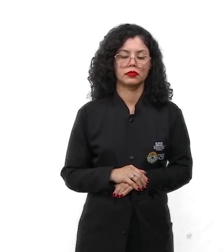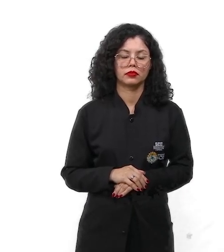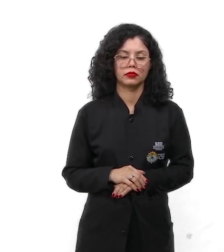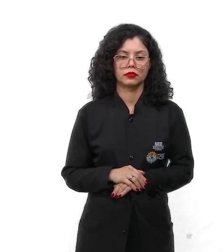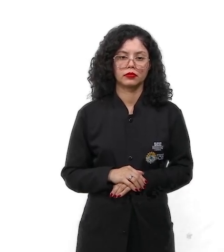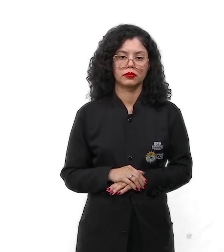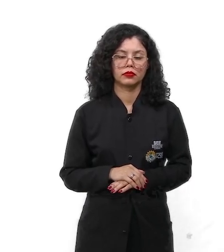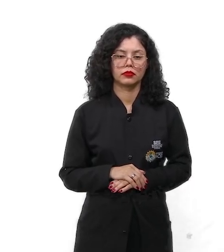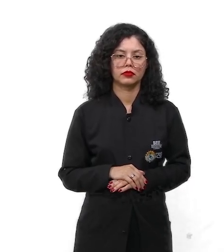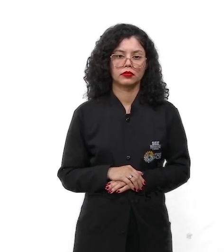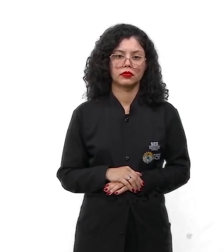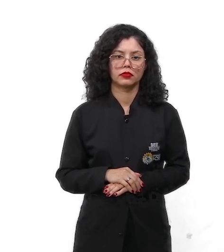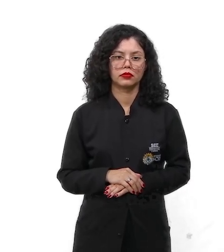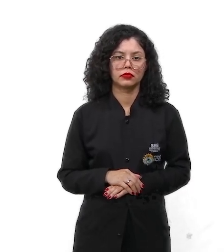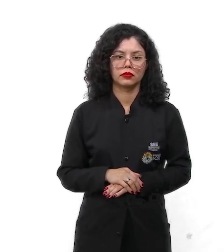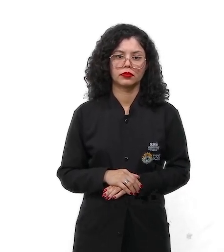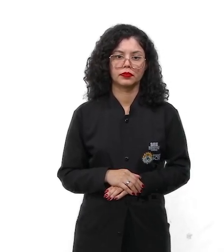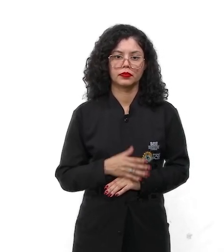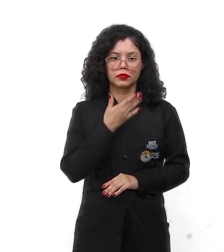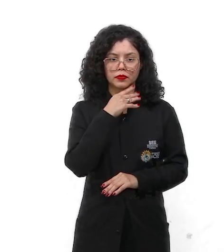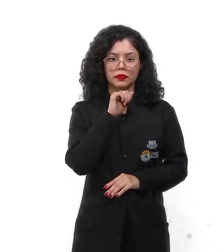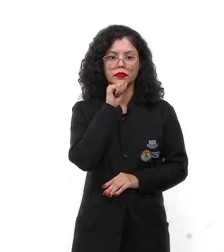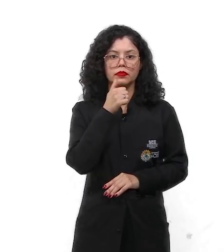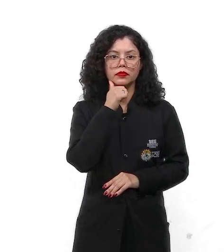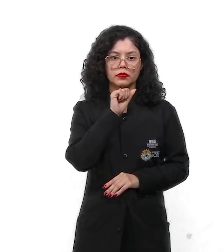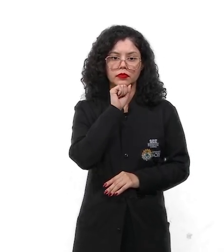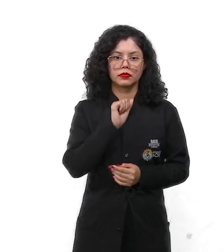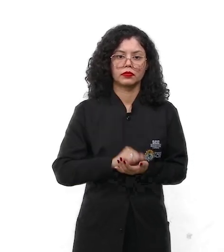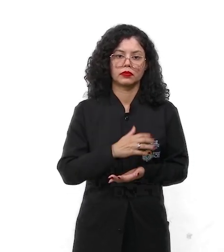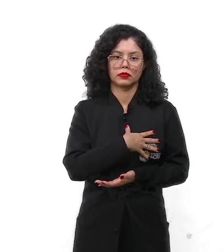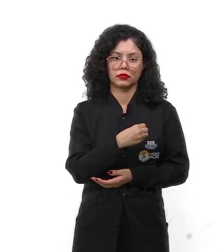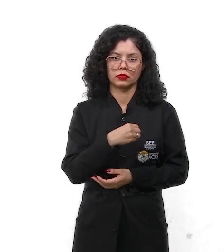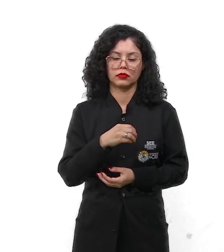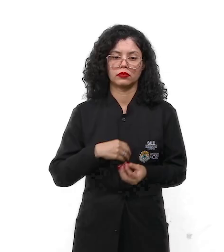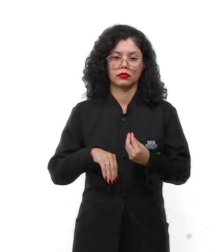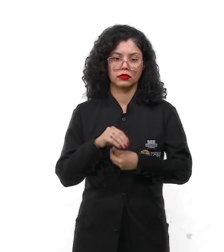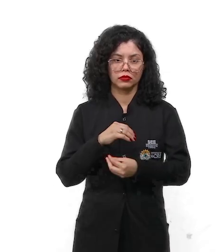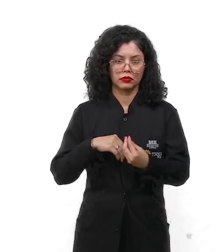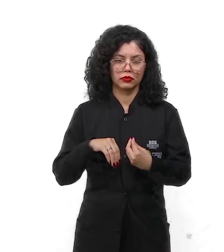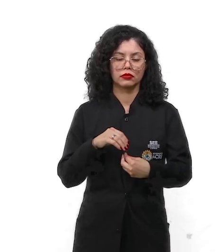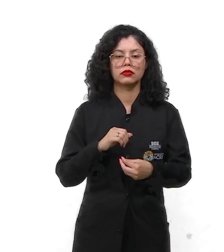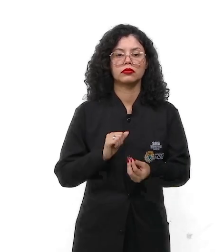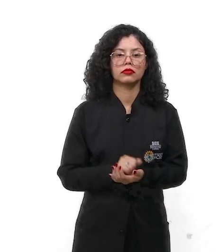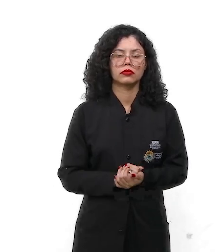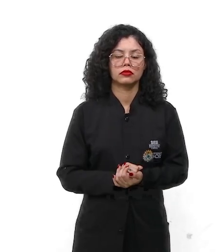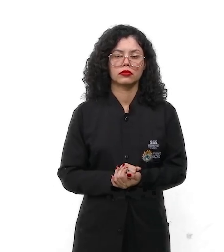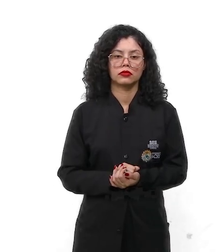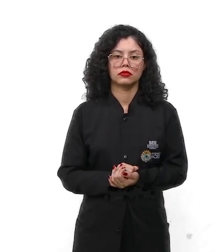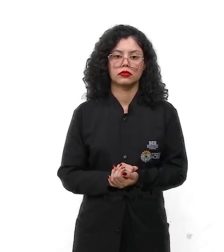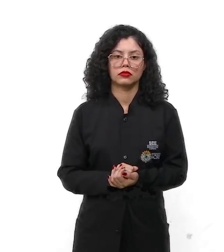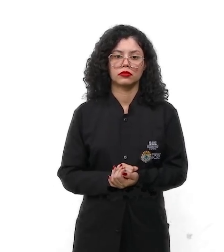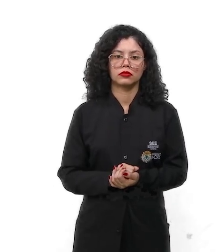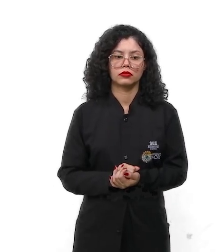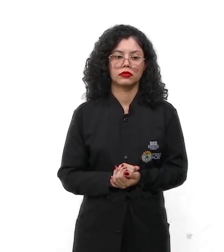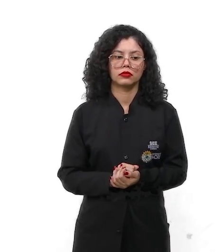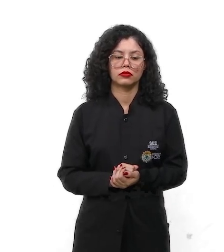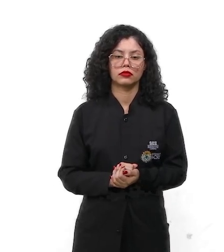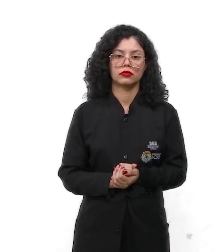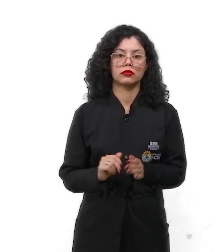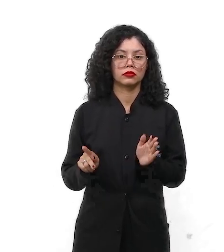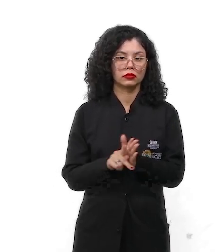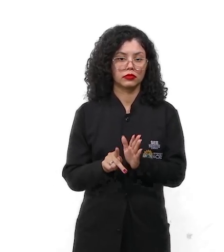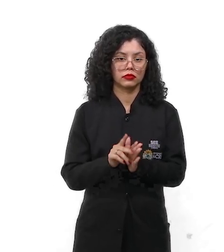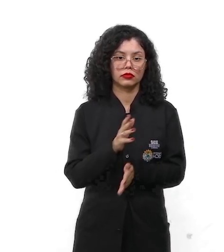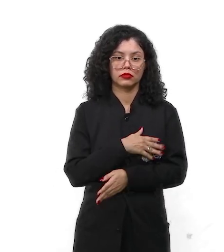tendo filhos com as filhas. Tá? Os pais copulando e cruzando com as